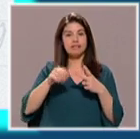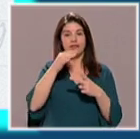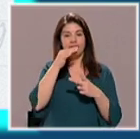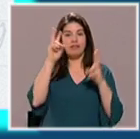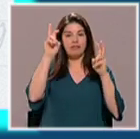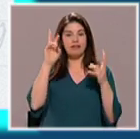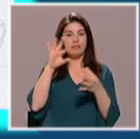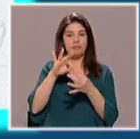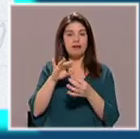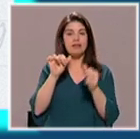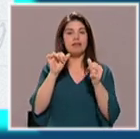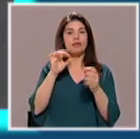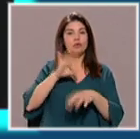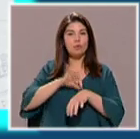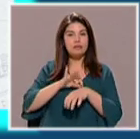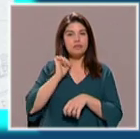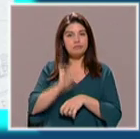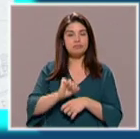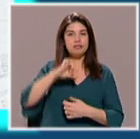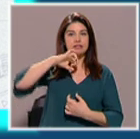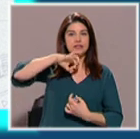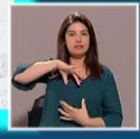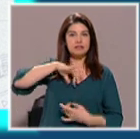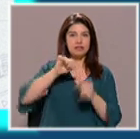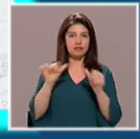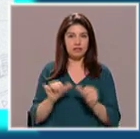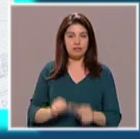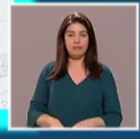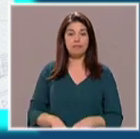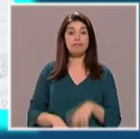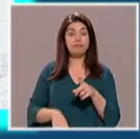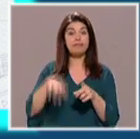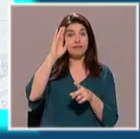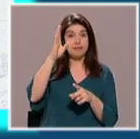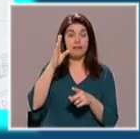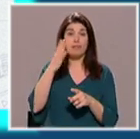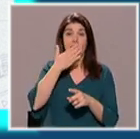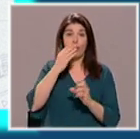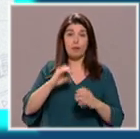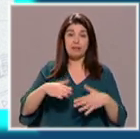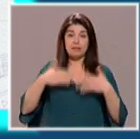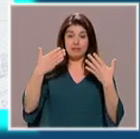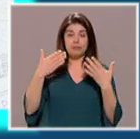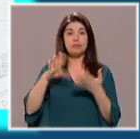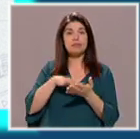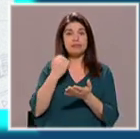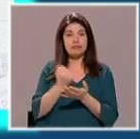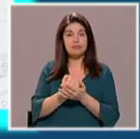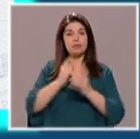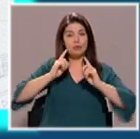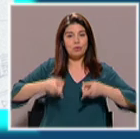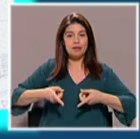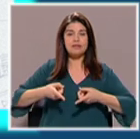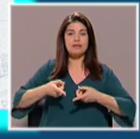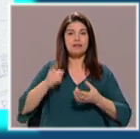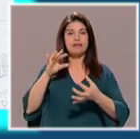sistema hormonal ou endócrino. Já sabem que, no início da aula, iniciamos sempre com a resolução do desafio proposto